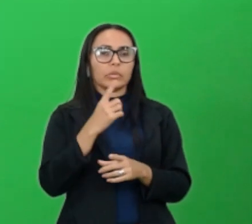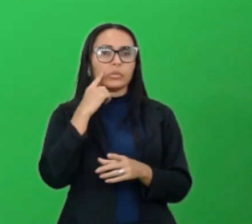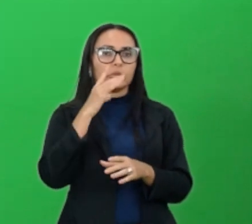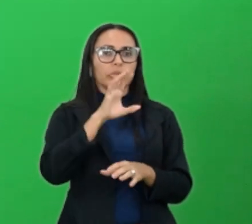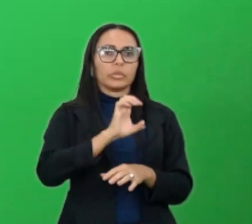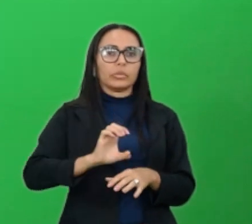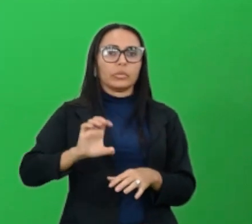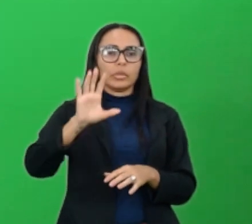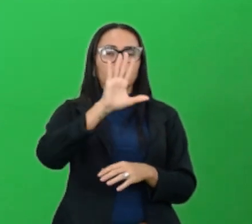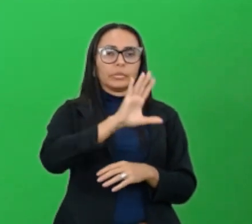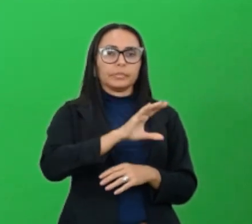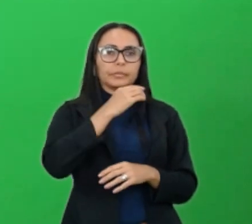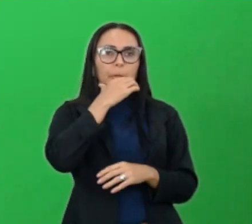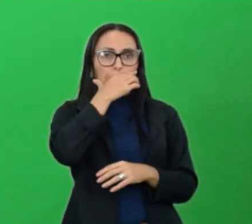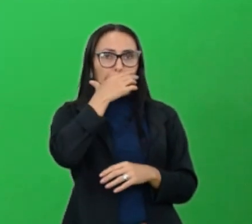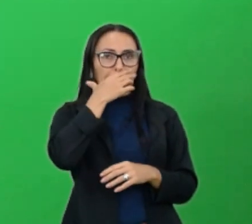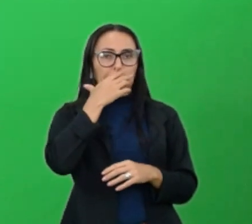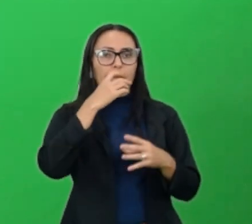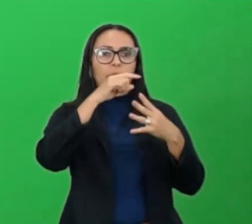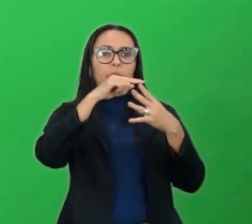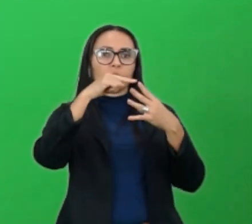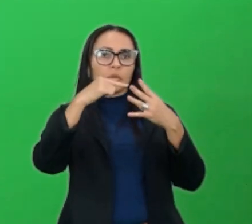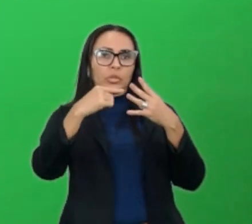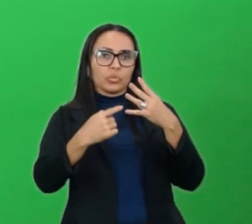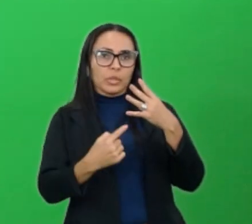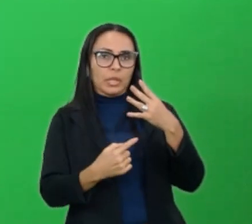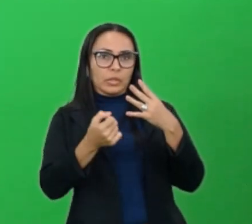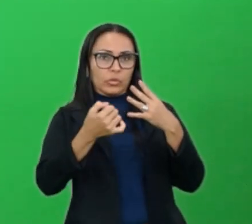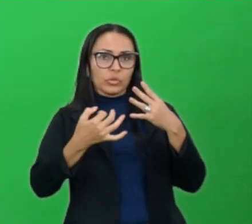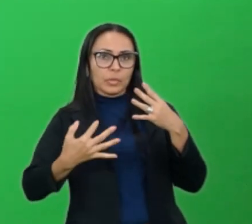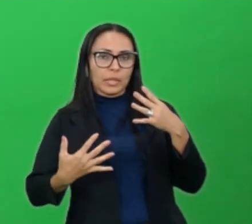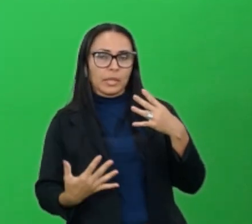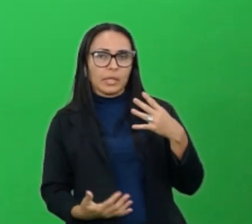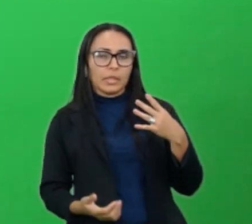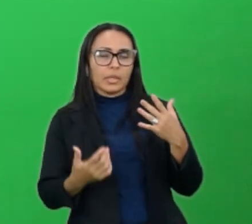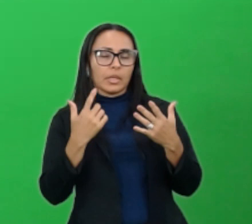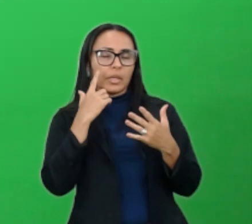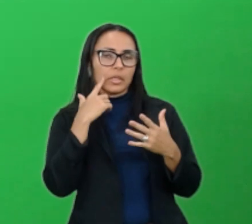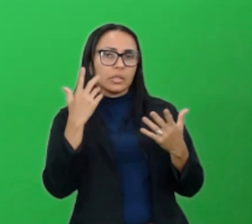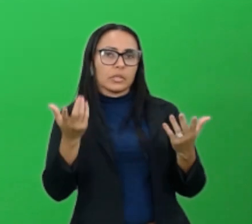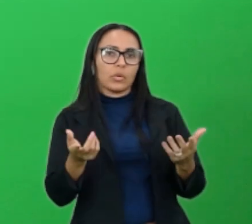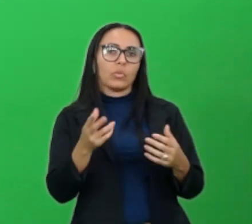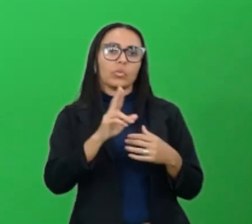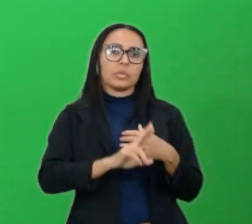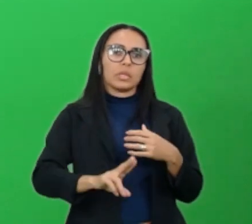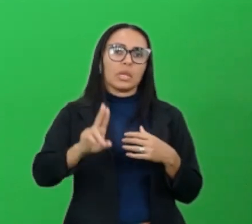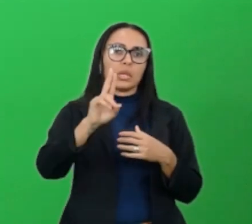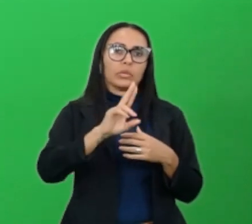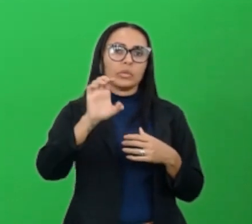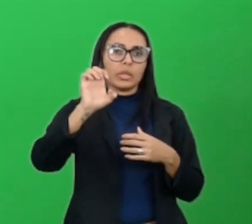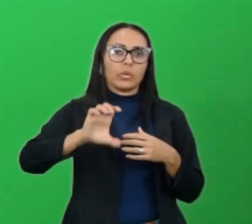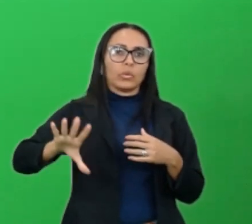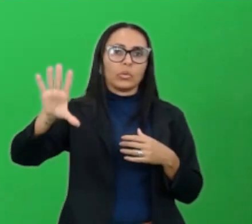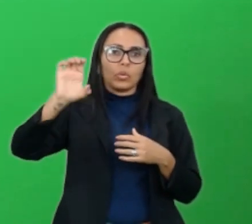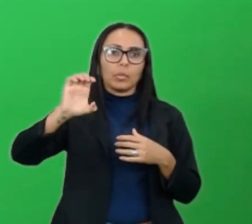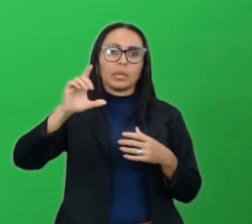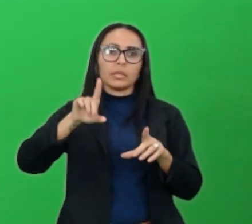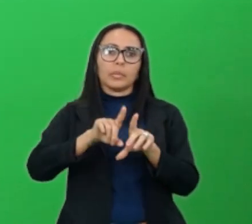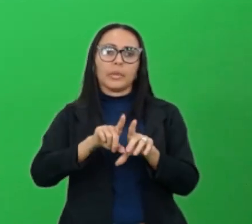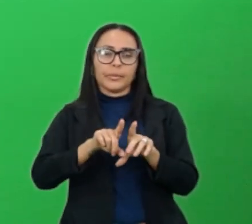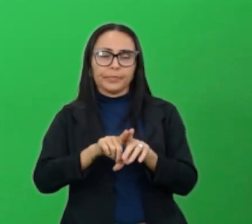4 pilares que eu mencionei agora há pouco, né, são os mesmos utilizados pelo ranking europeu de inovação. Condições